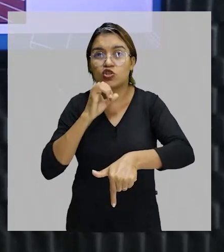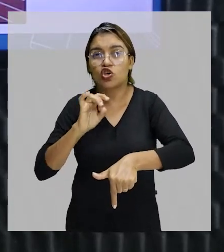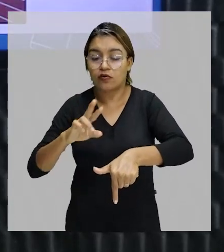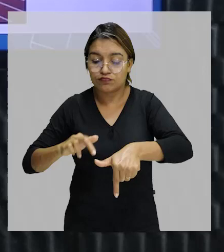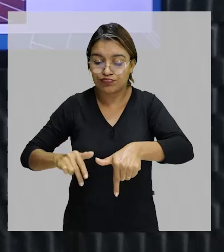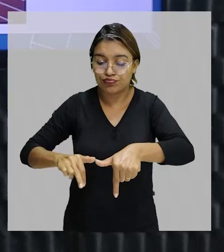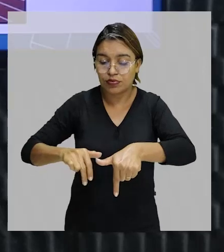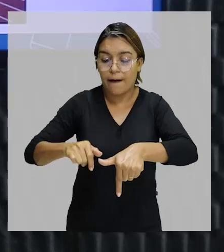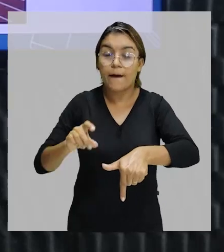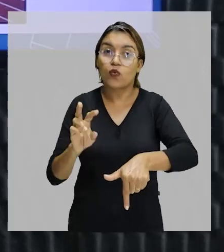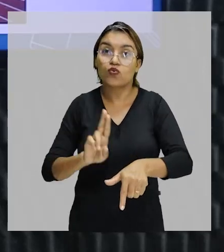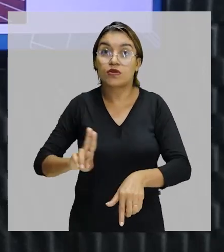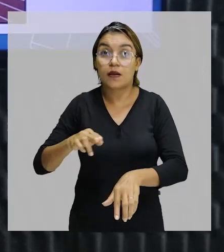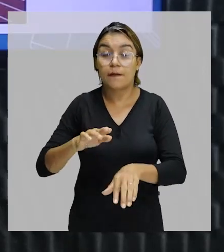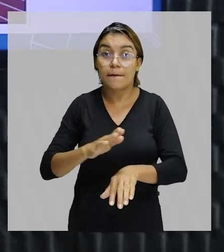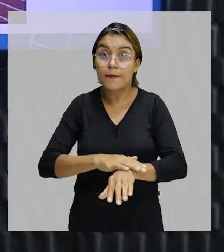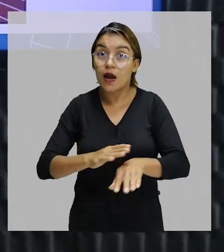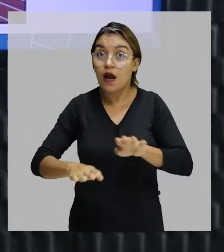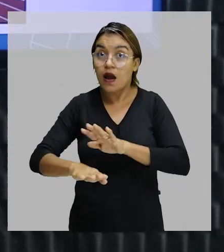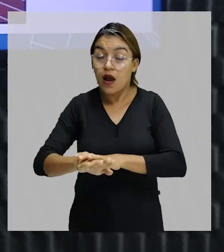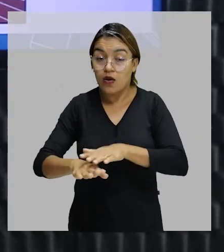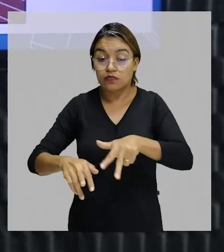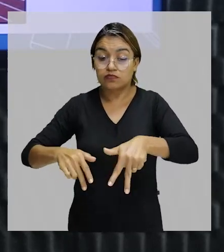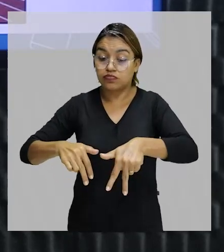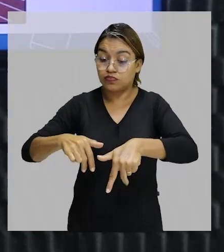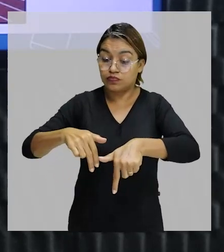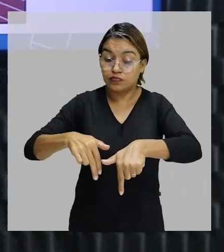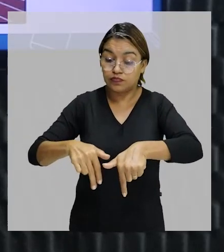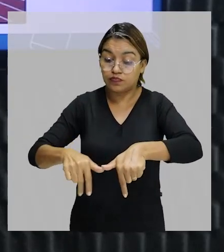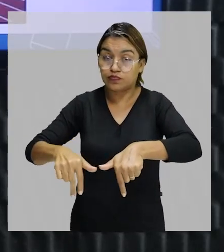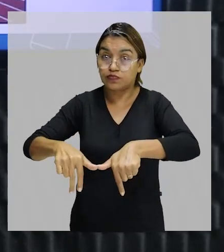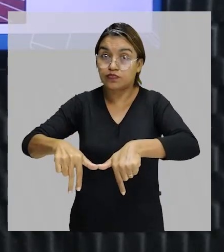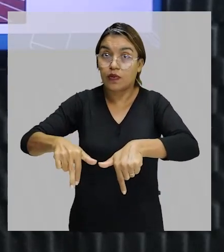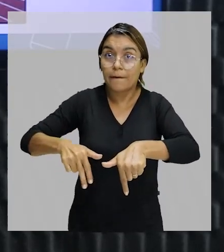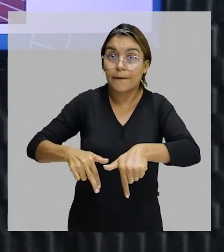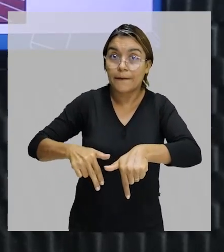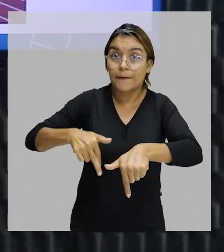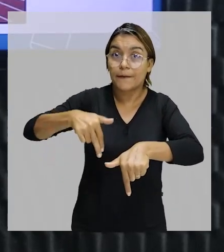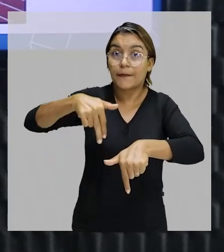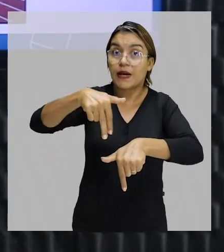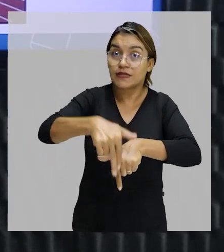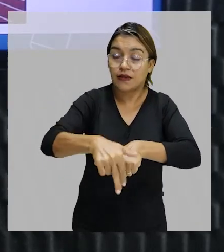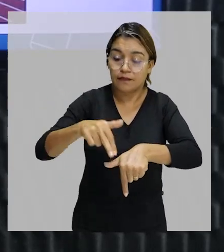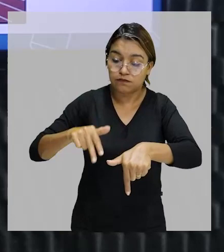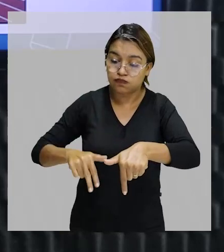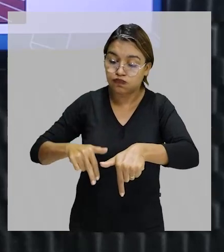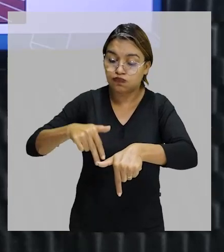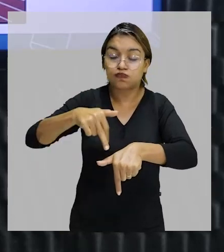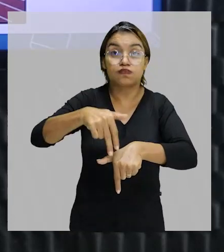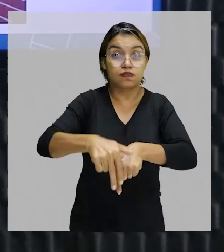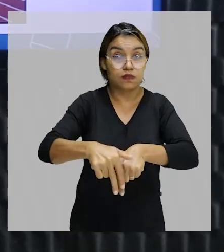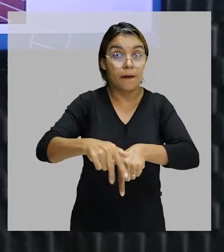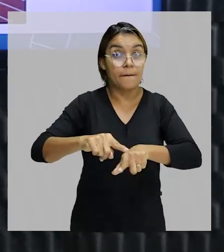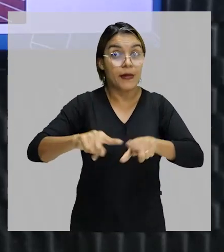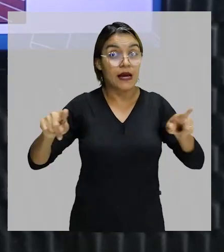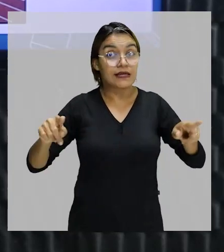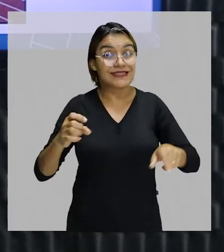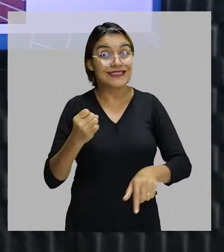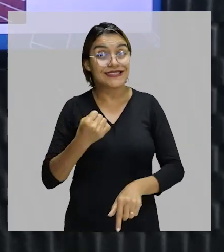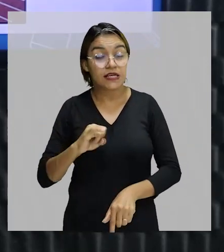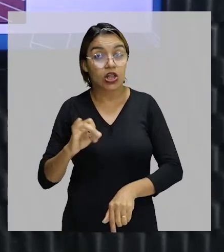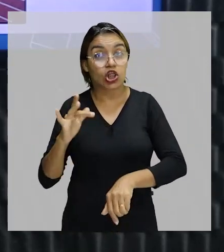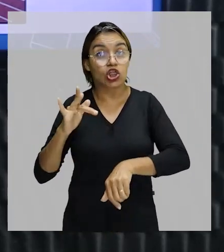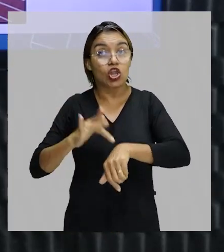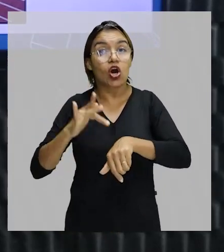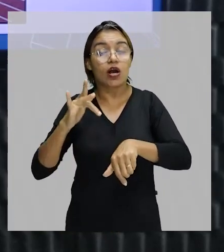as mãos, por exemplo. Não. Tem que haver a tentativa de saltar, de passar por cima delas. Agora, se ele tocar a barreira e